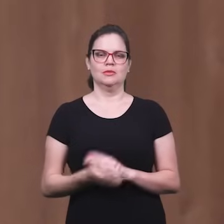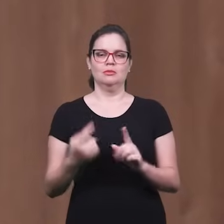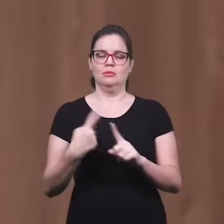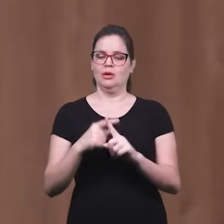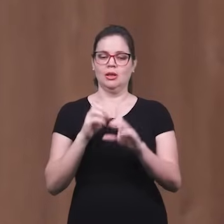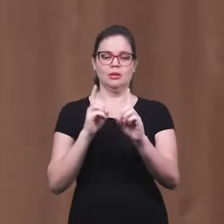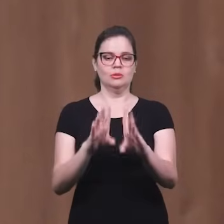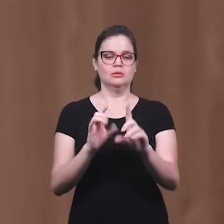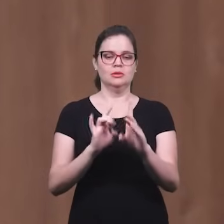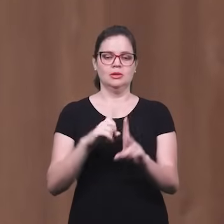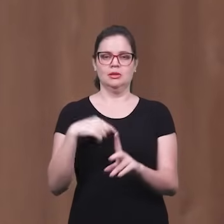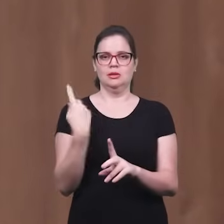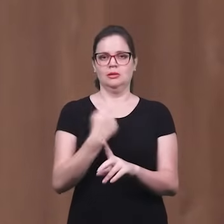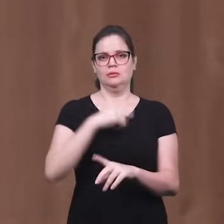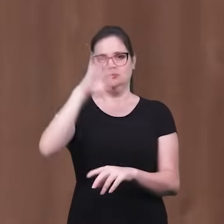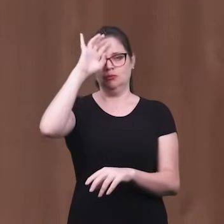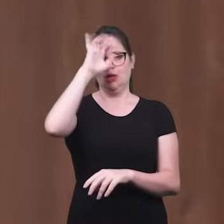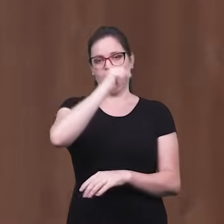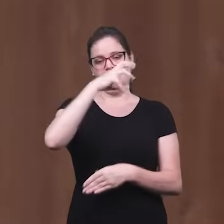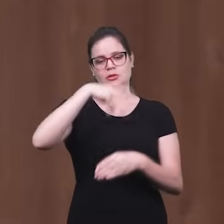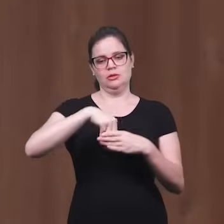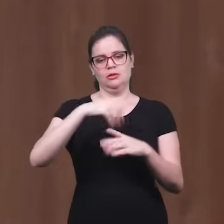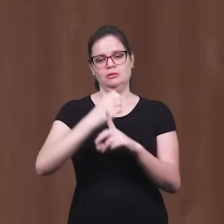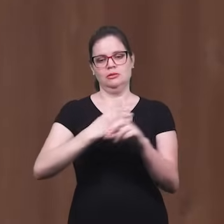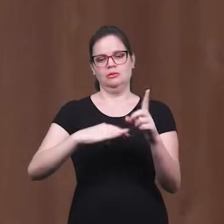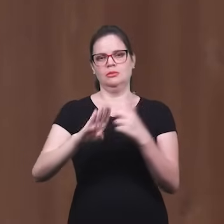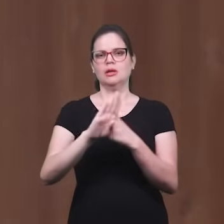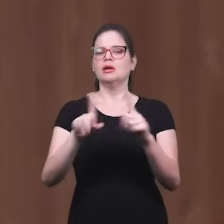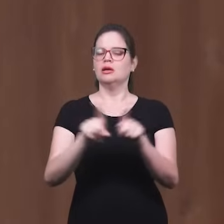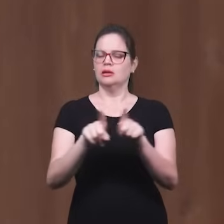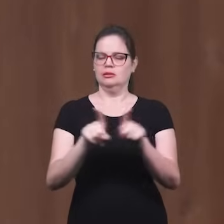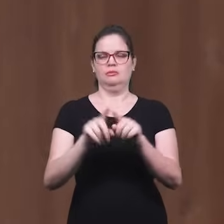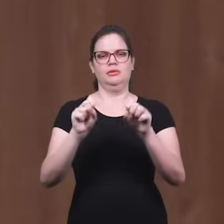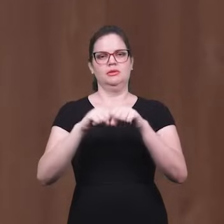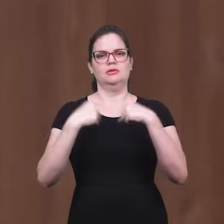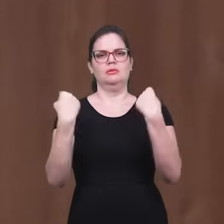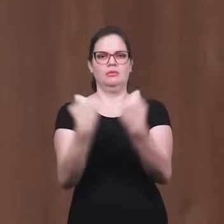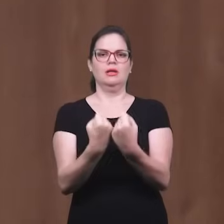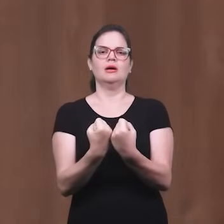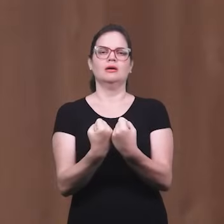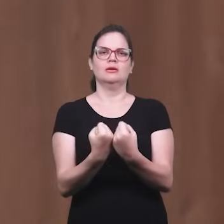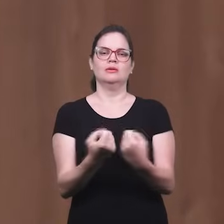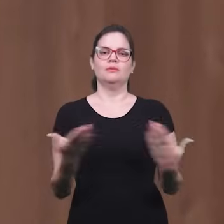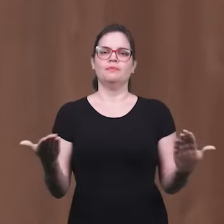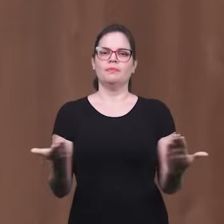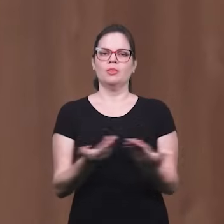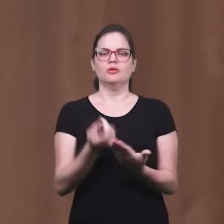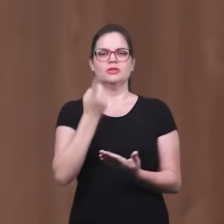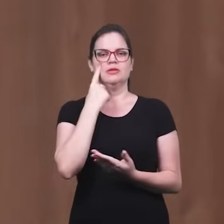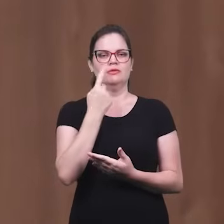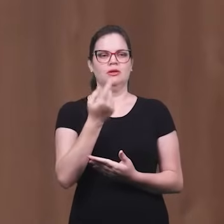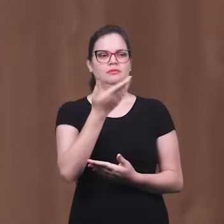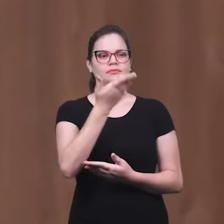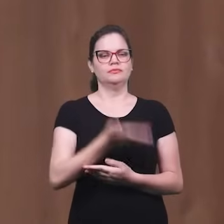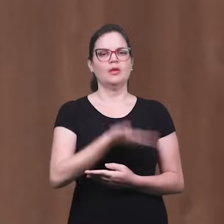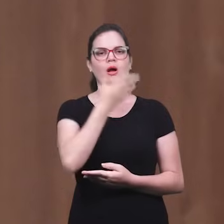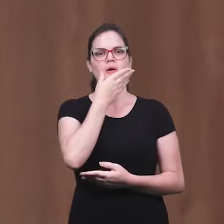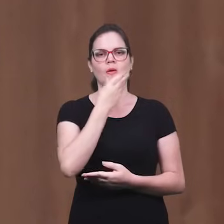é a doutrina, né? E os seminários, obviamente. Então, você ter hoje um